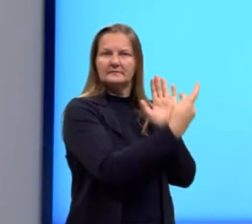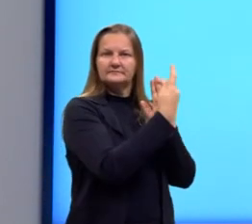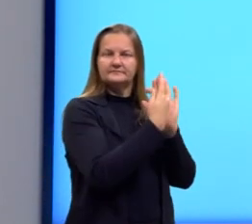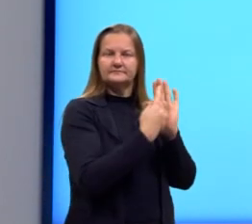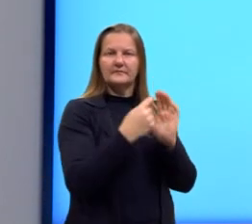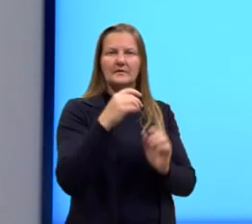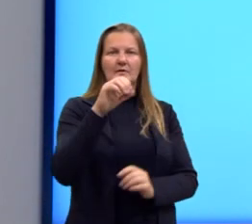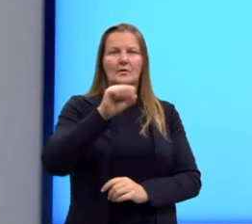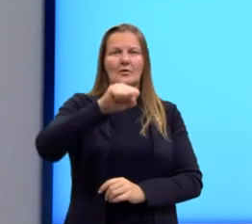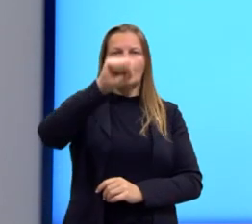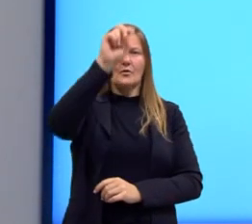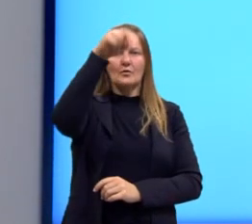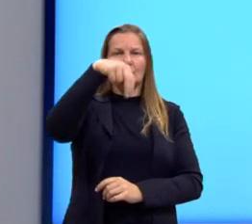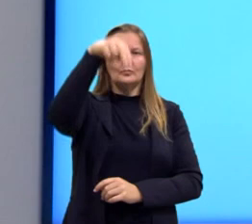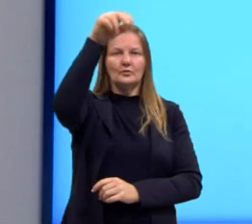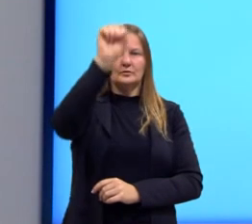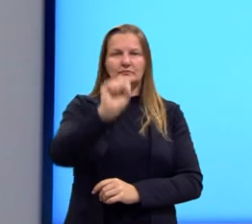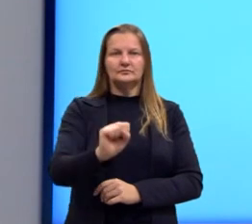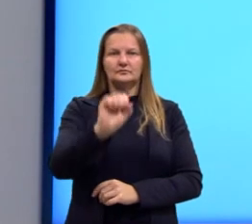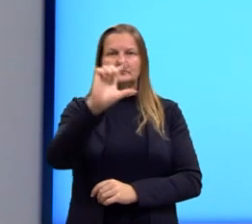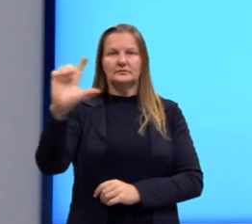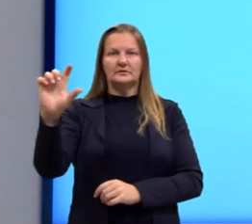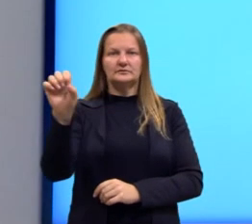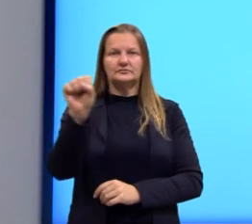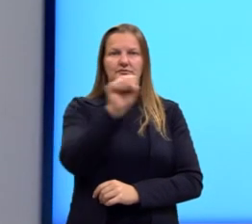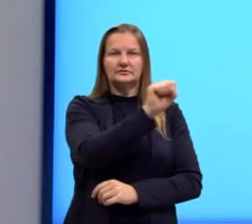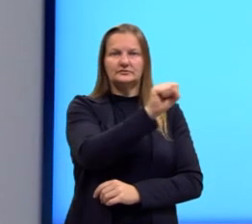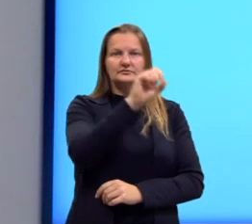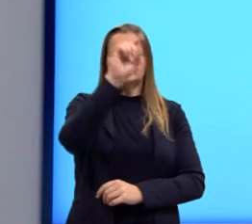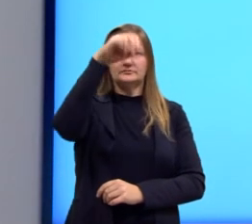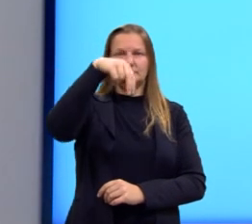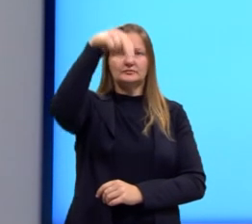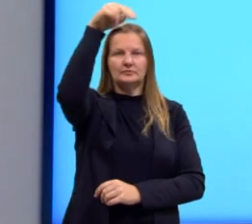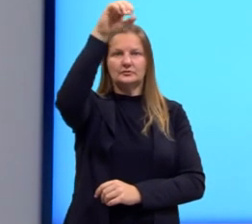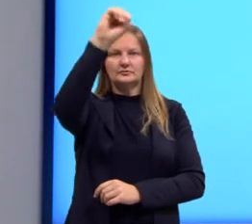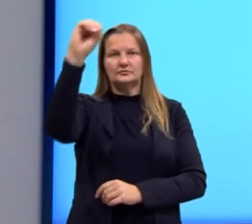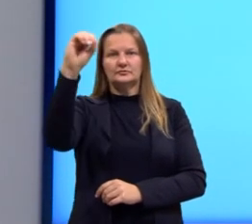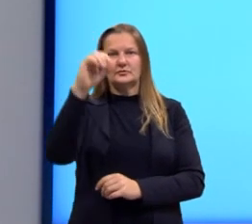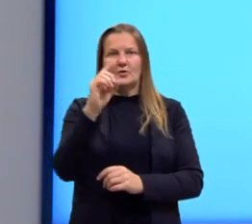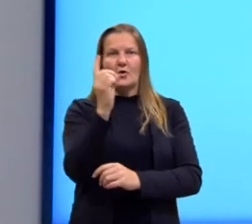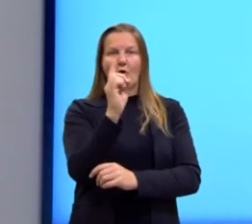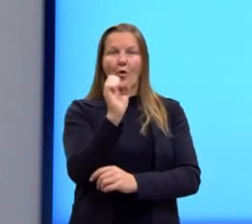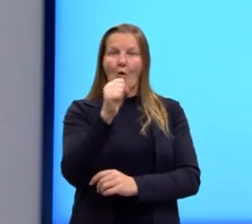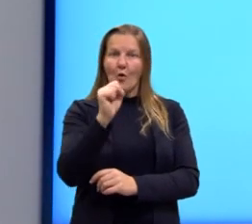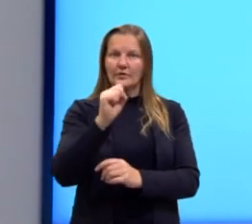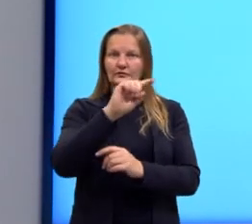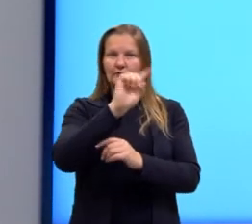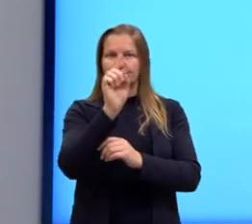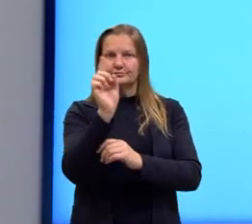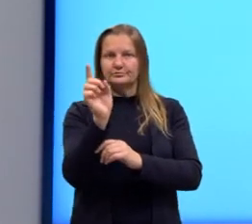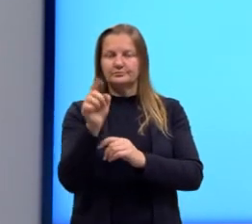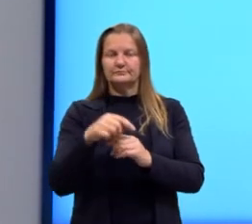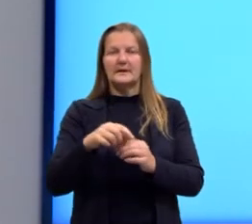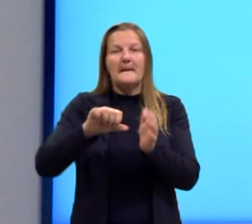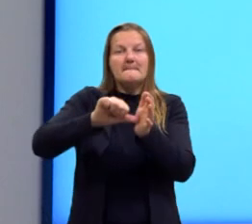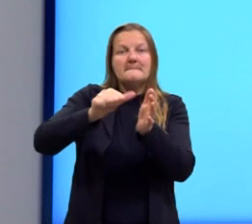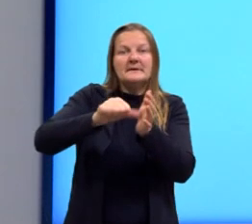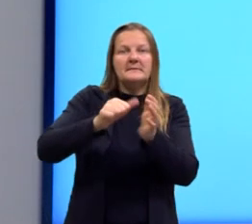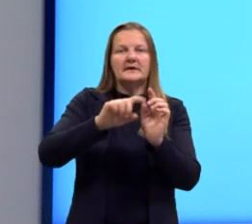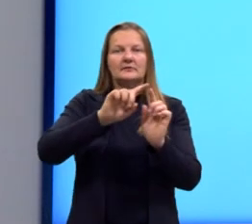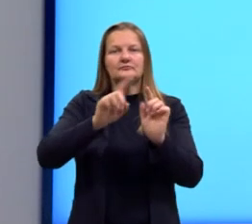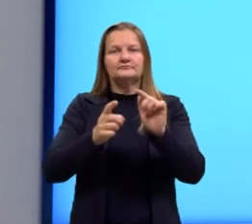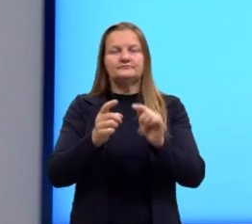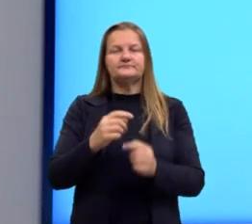os oito sentidos Então as mudanças que foram feitas foi primeira